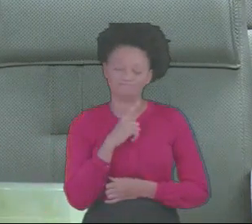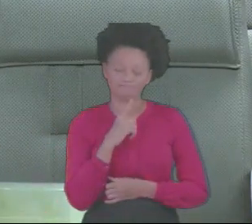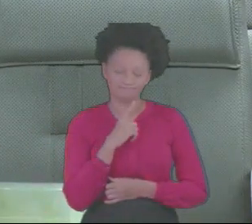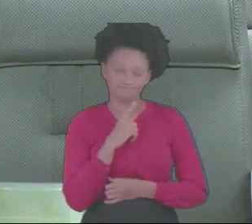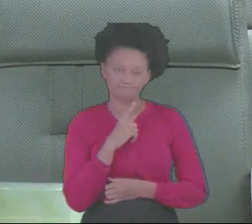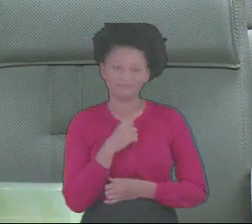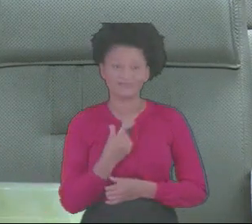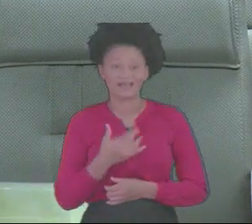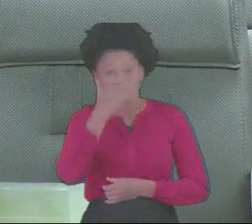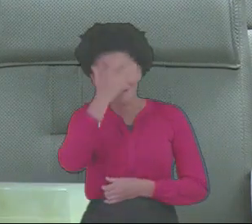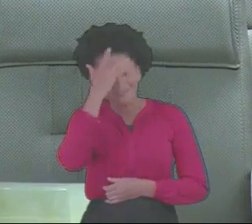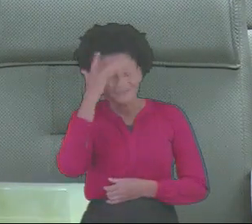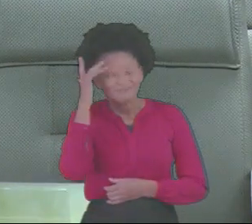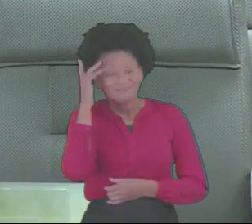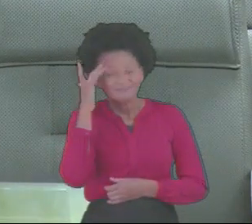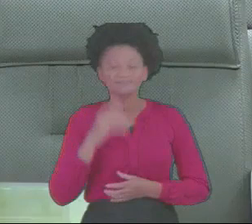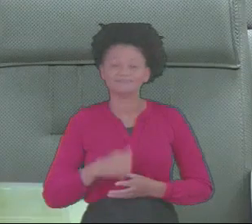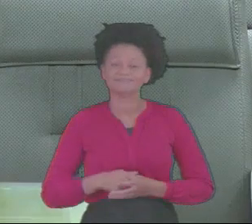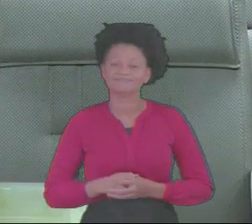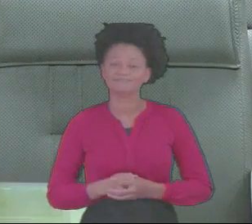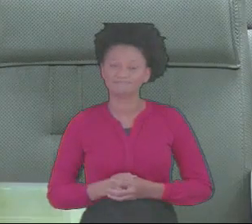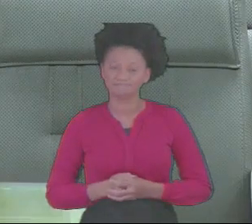o que que essa pessoa